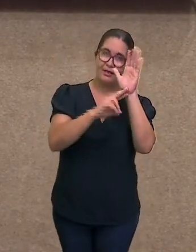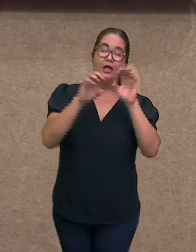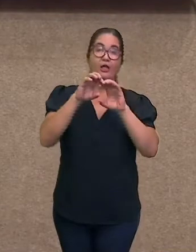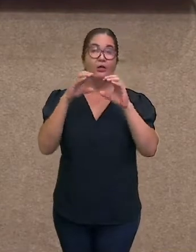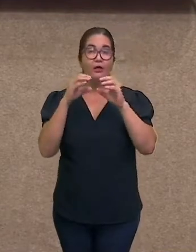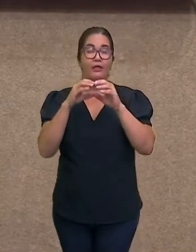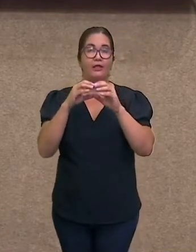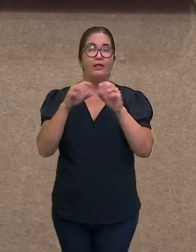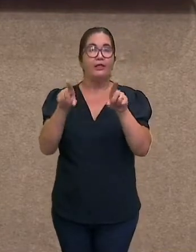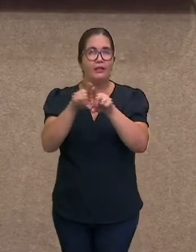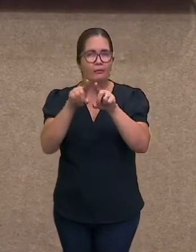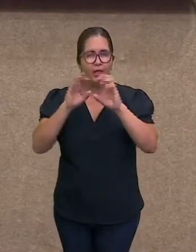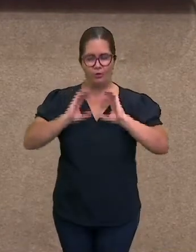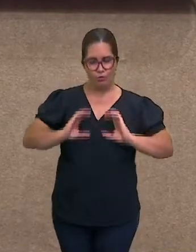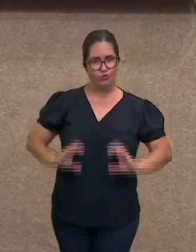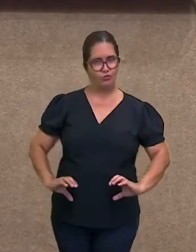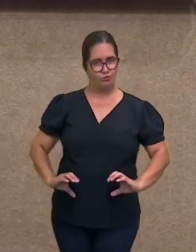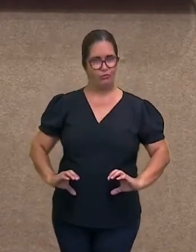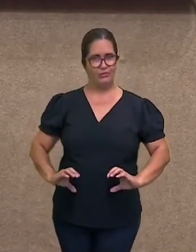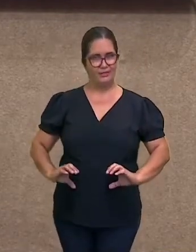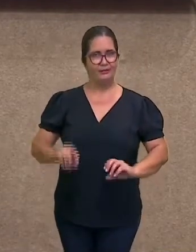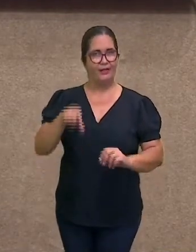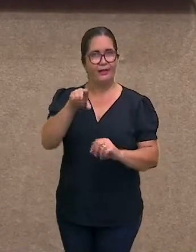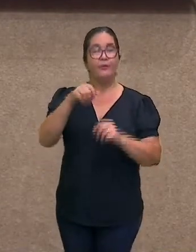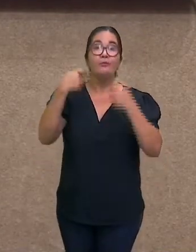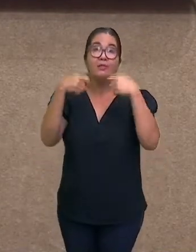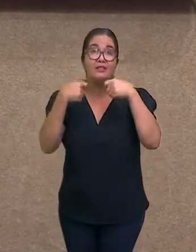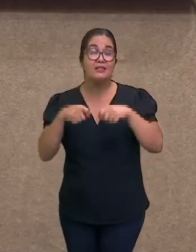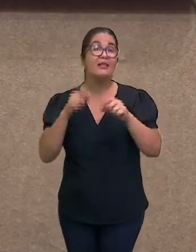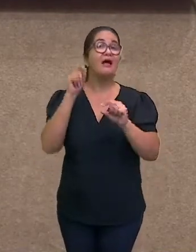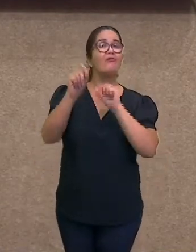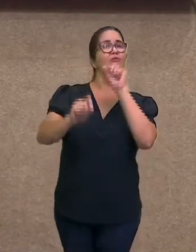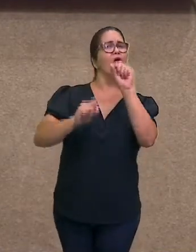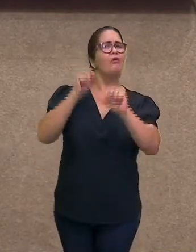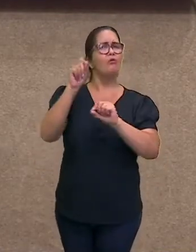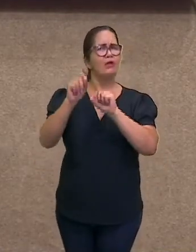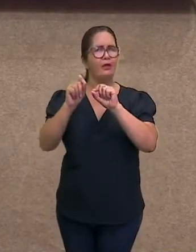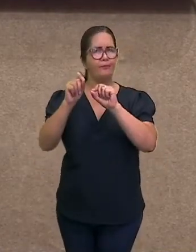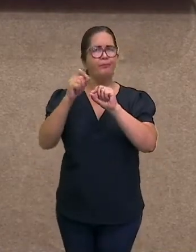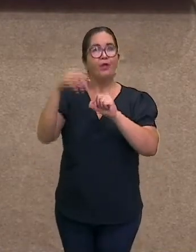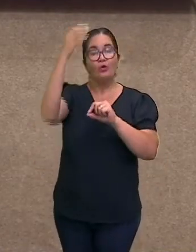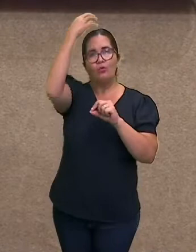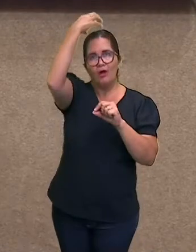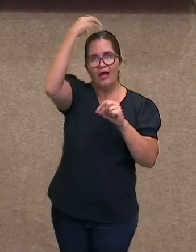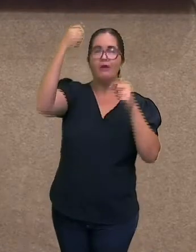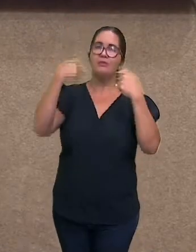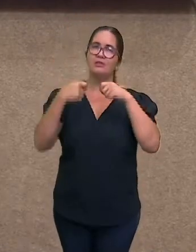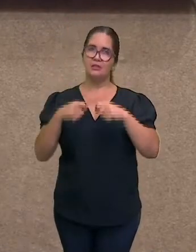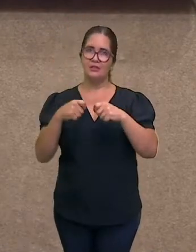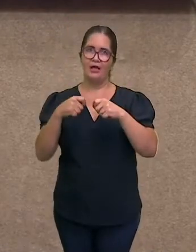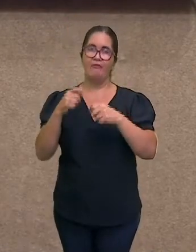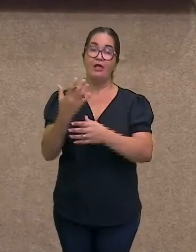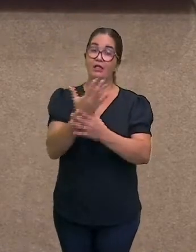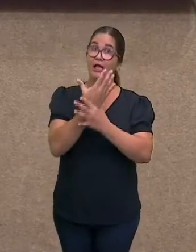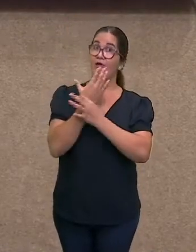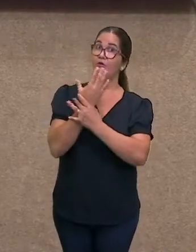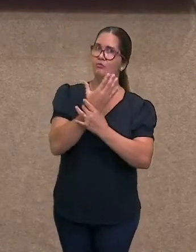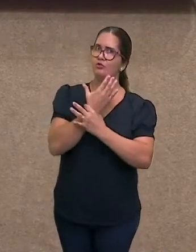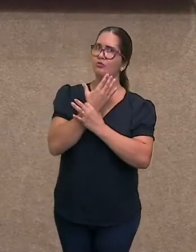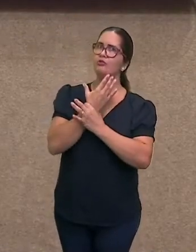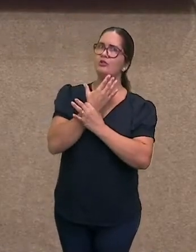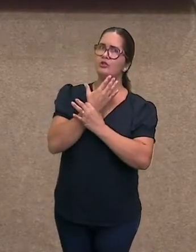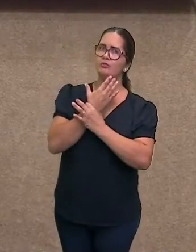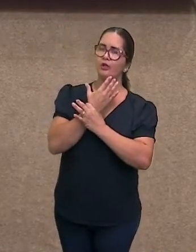isso ele pegou pessoas de sua confiança para assegurar que essas normas e regras estavam sendo